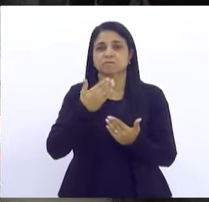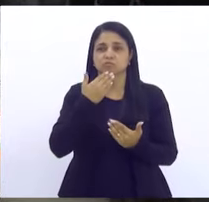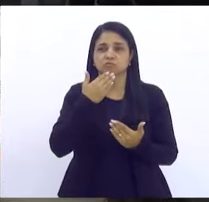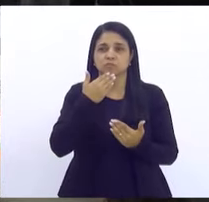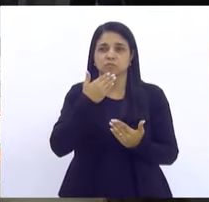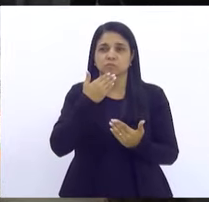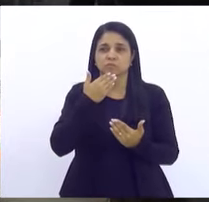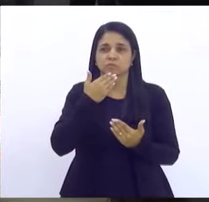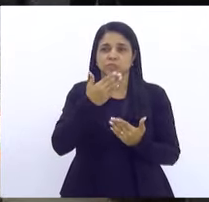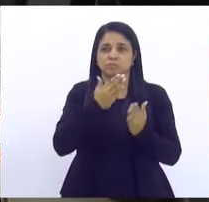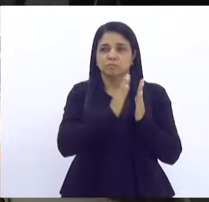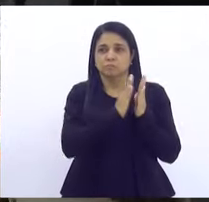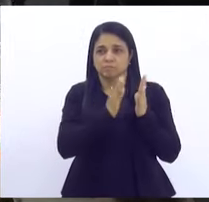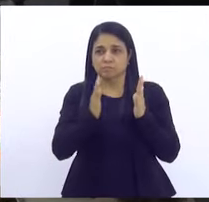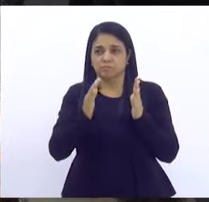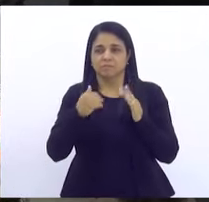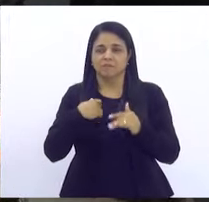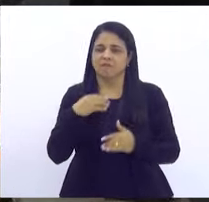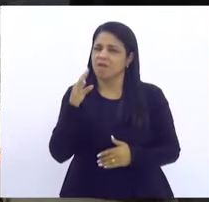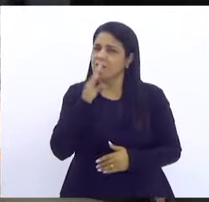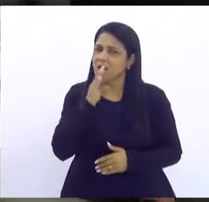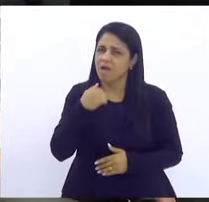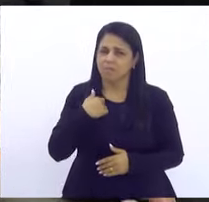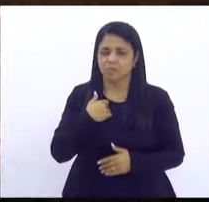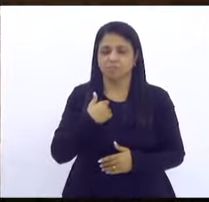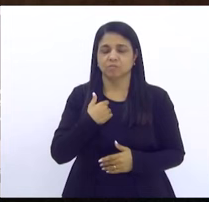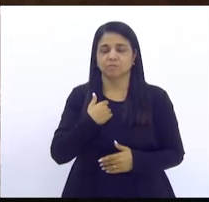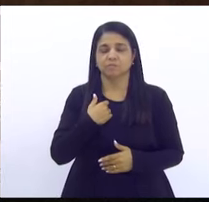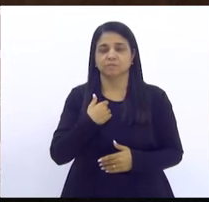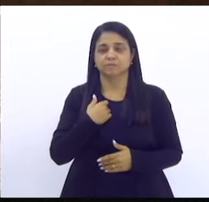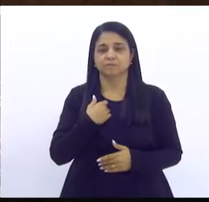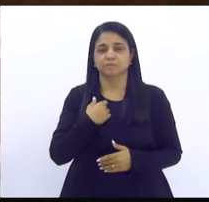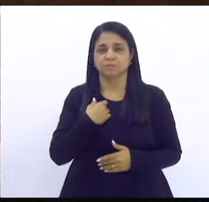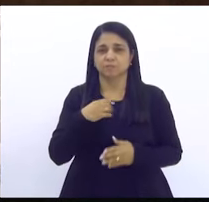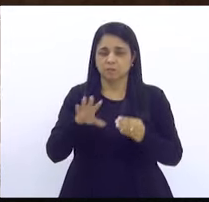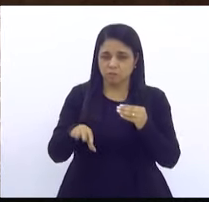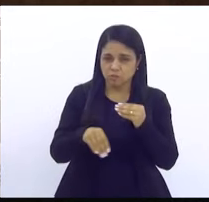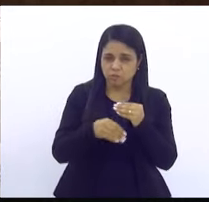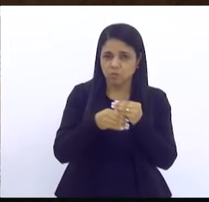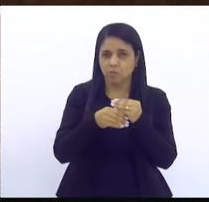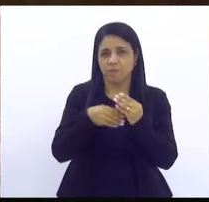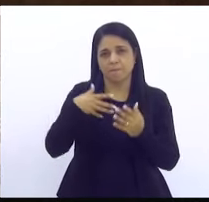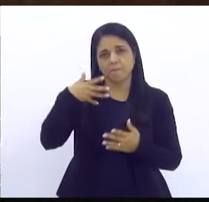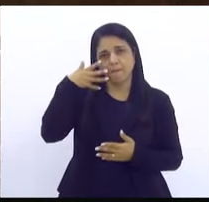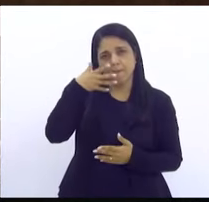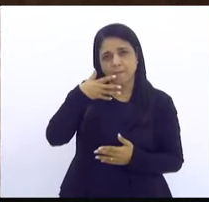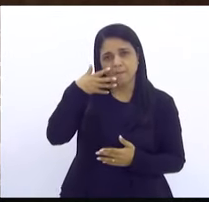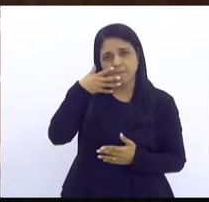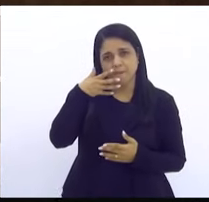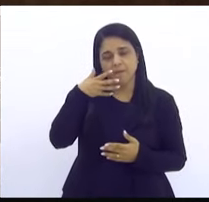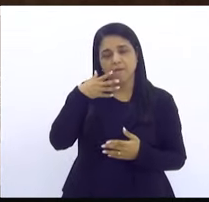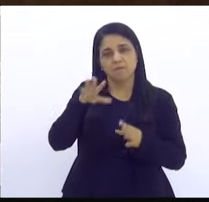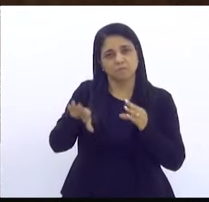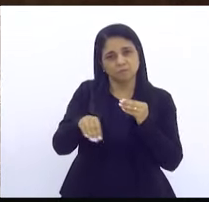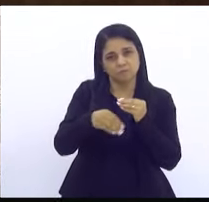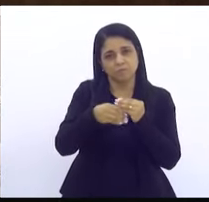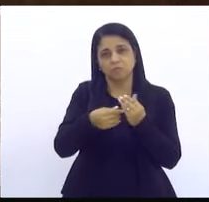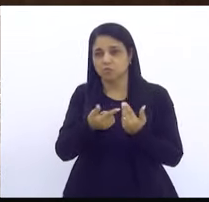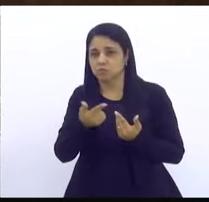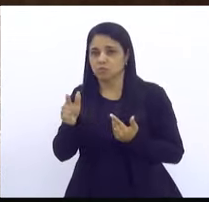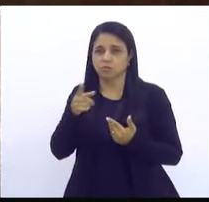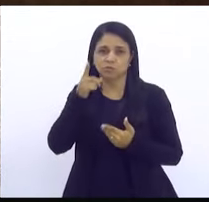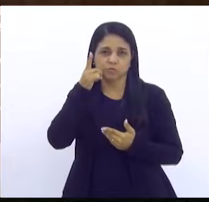deputada. Muito rápido, presidenta. Pois não. É só para somar minha fala à fala dos deputados